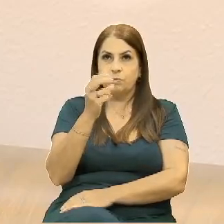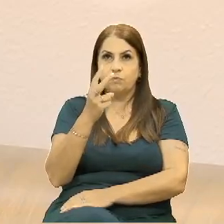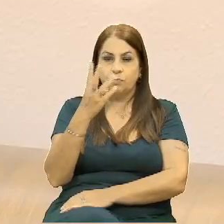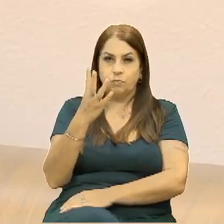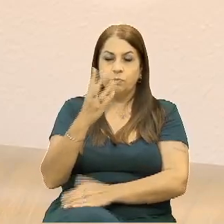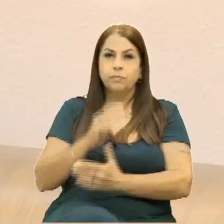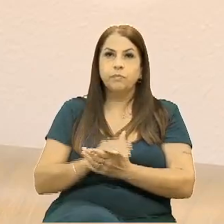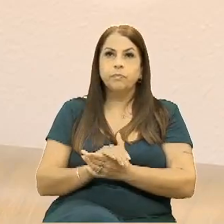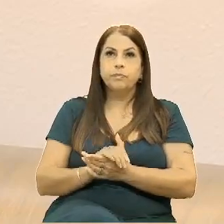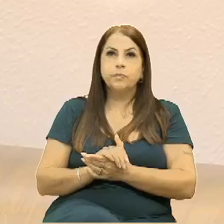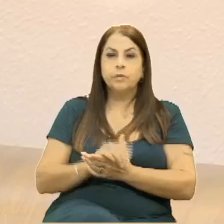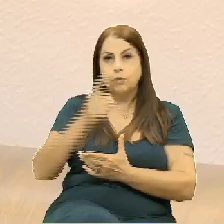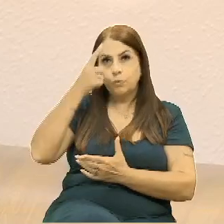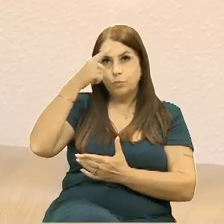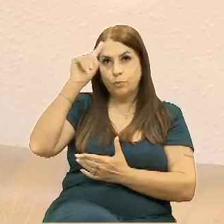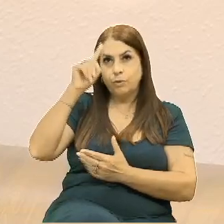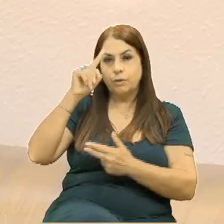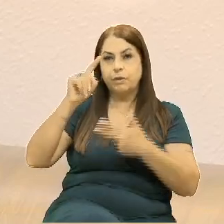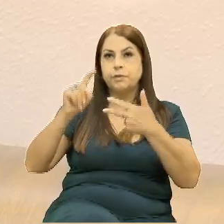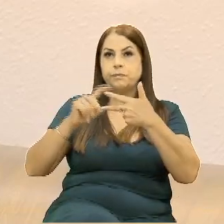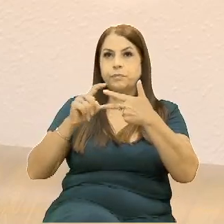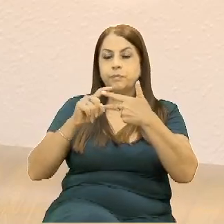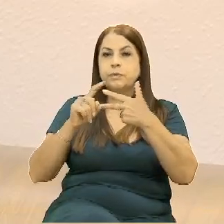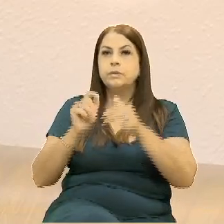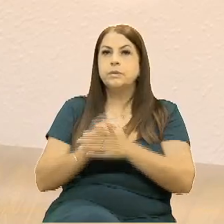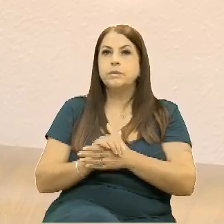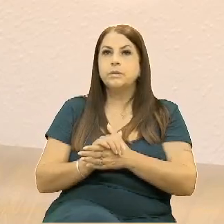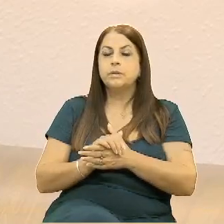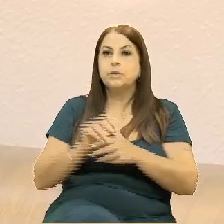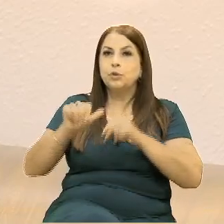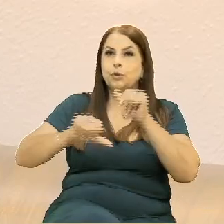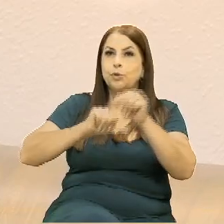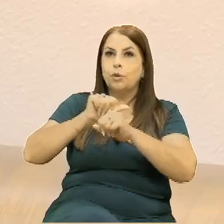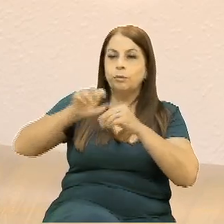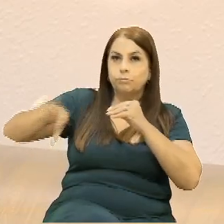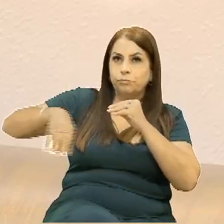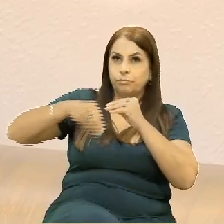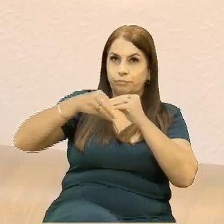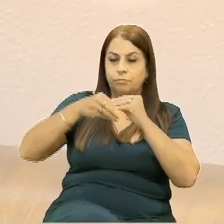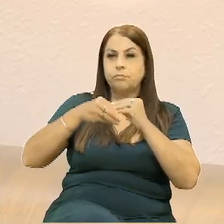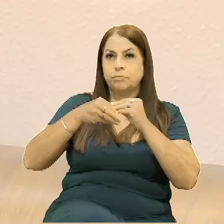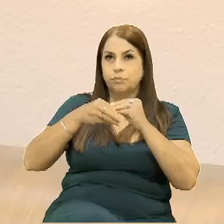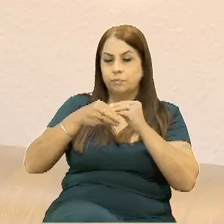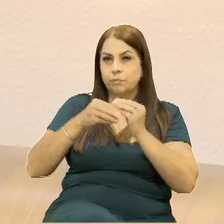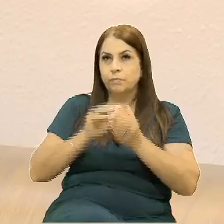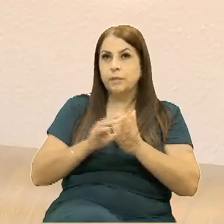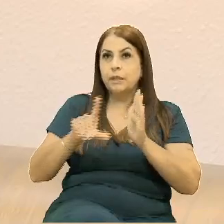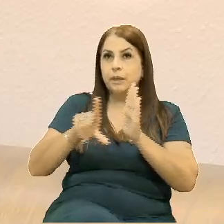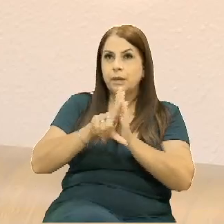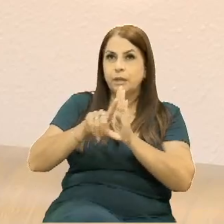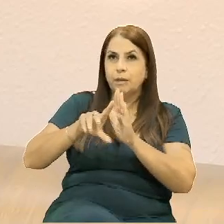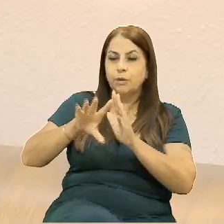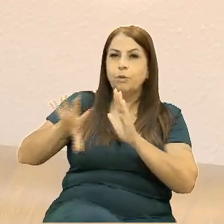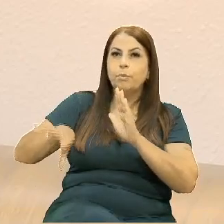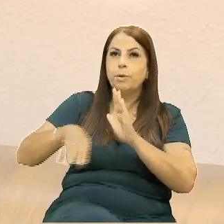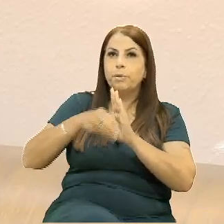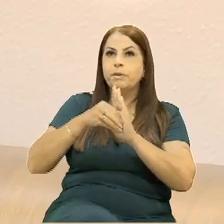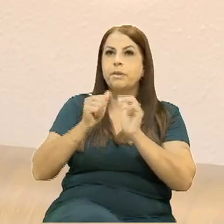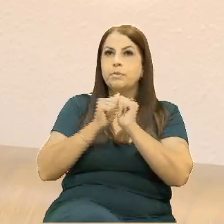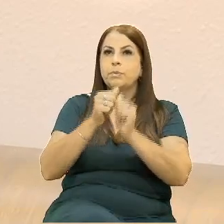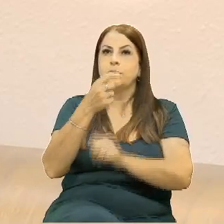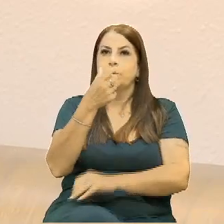283/2024, de autoria do Poder Executivo, que altera e acresce dispositivos na Lei Complementar